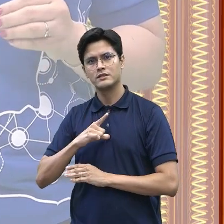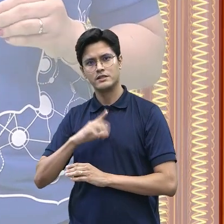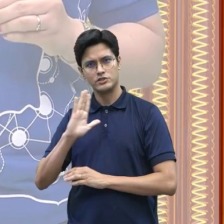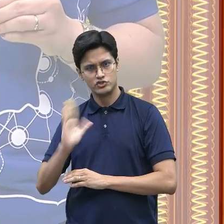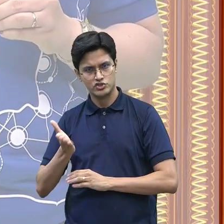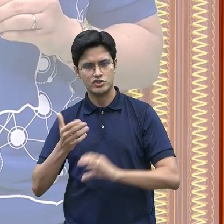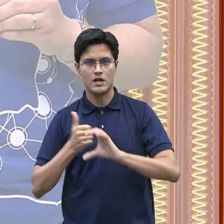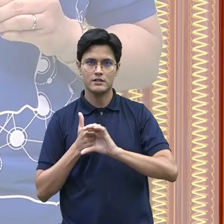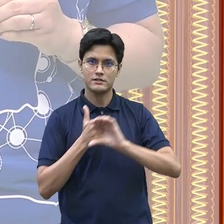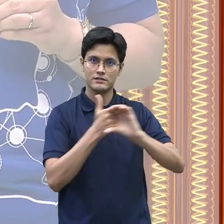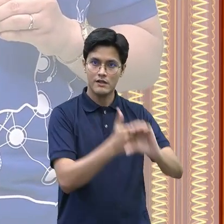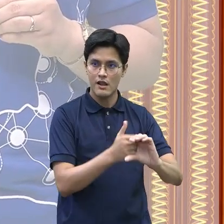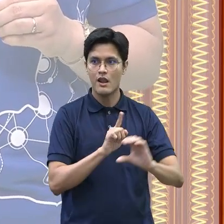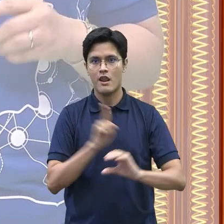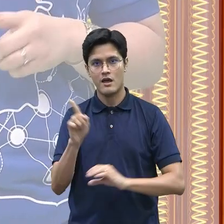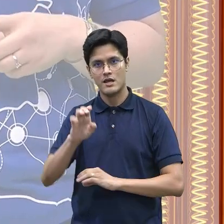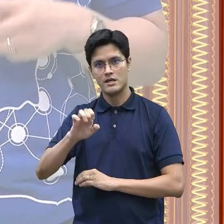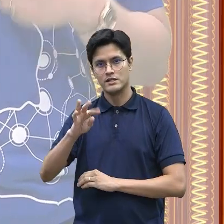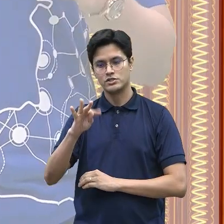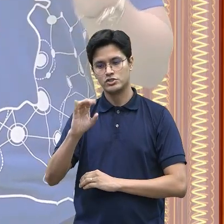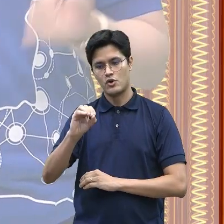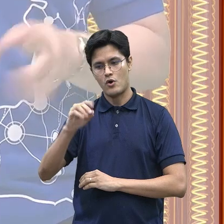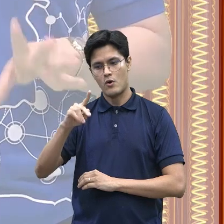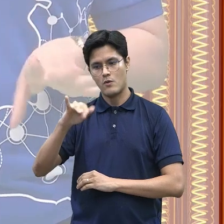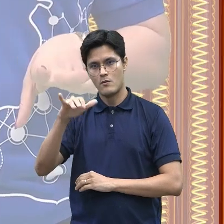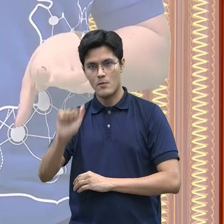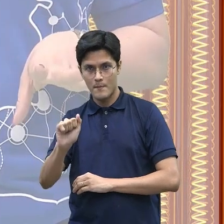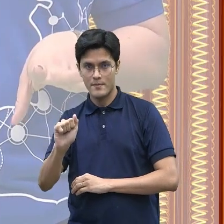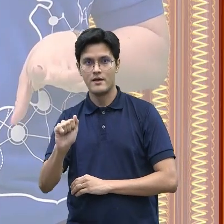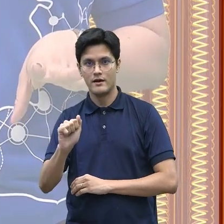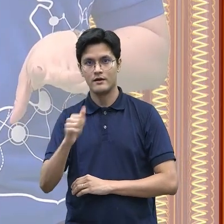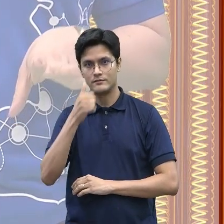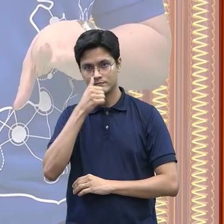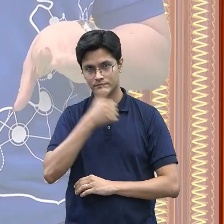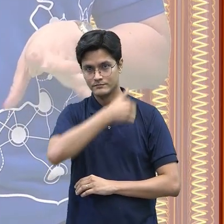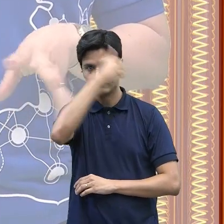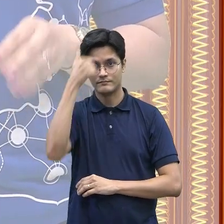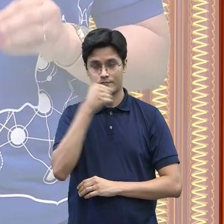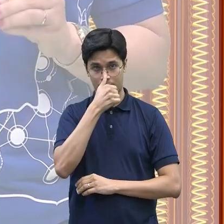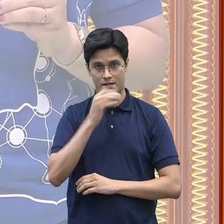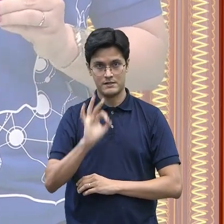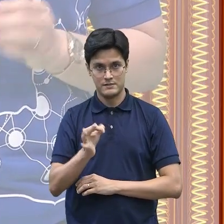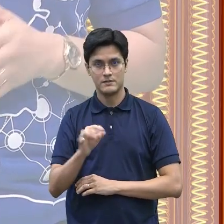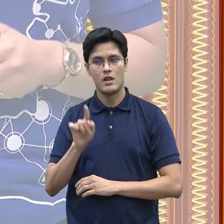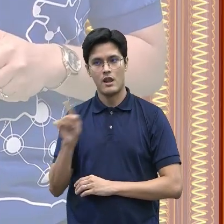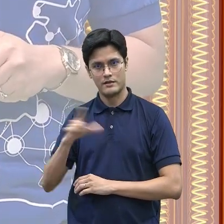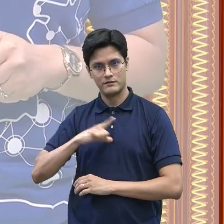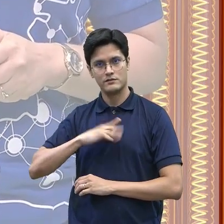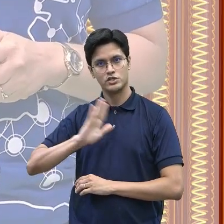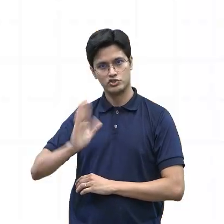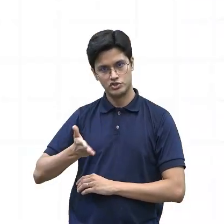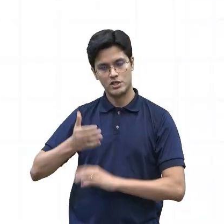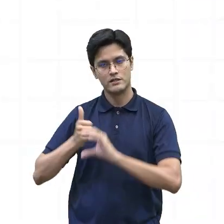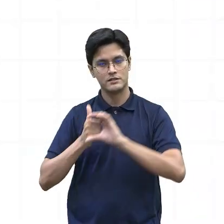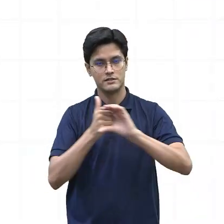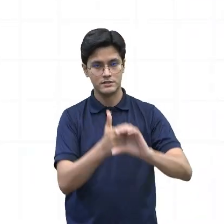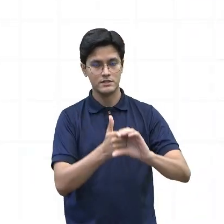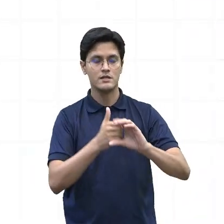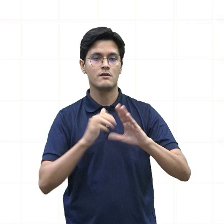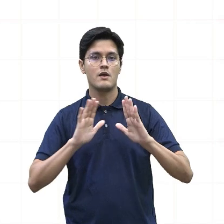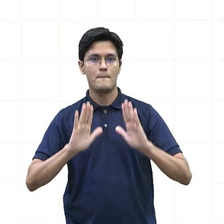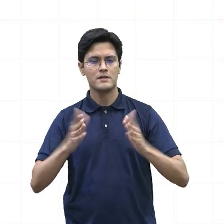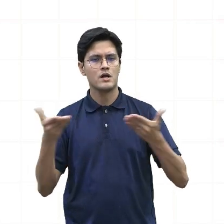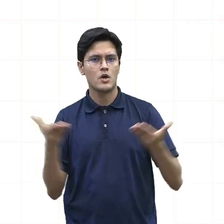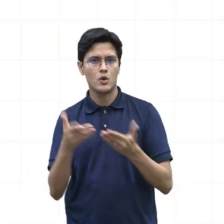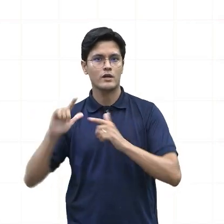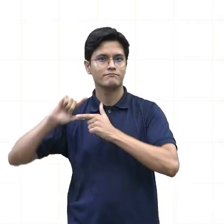na Etiópia, certo? Ok, tudo bem até aqui? Então vamos observar agora as tradições africanas em relação